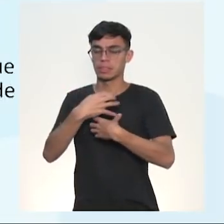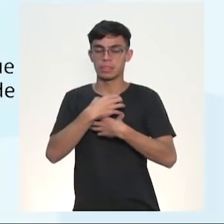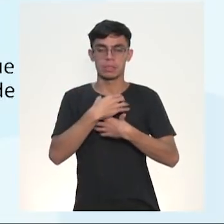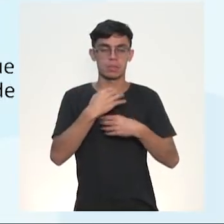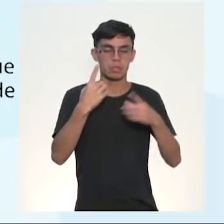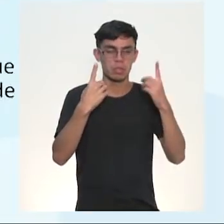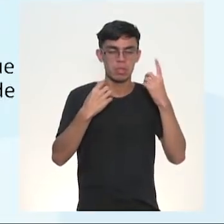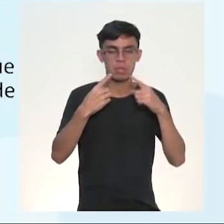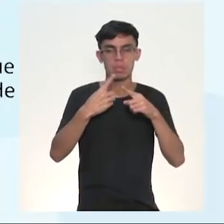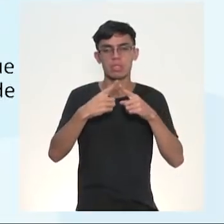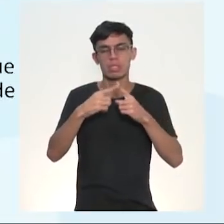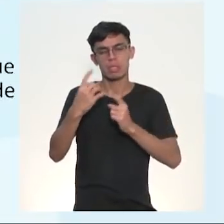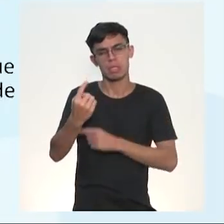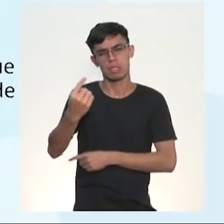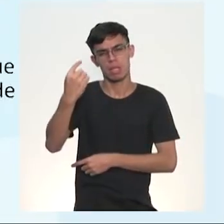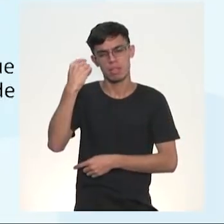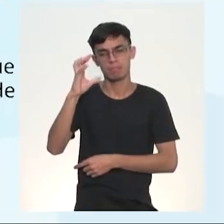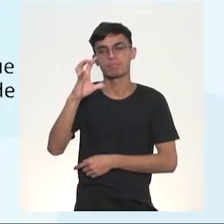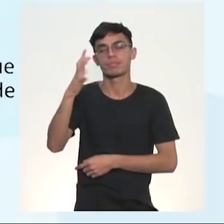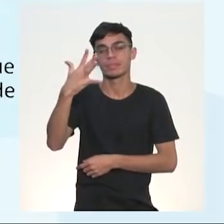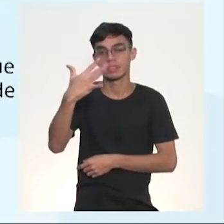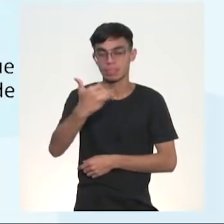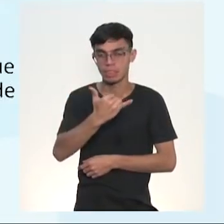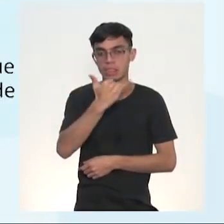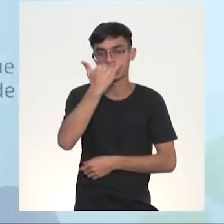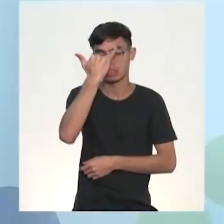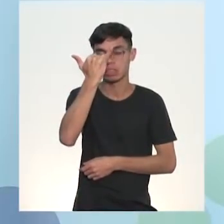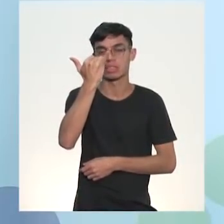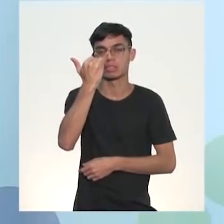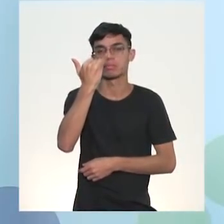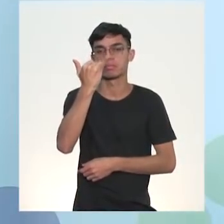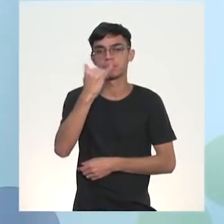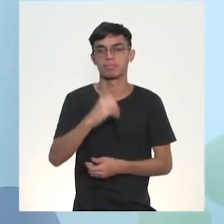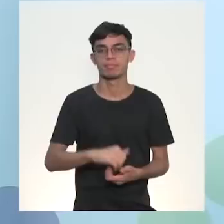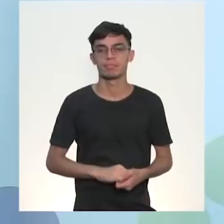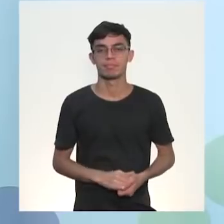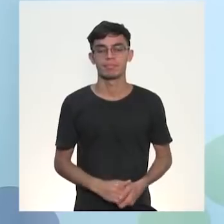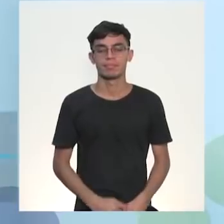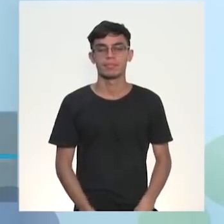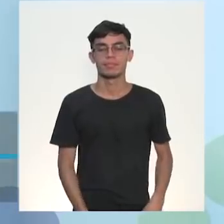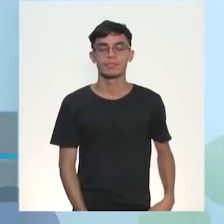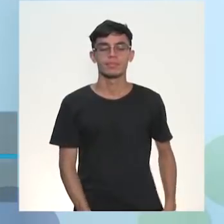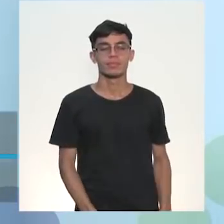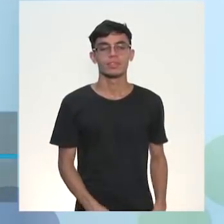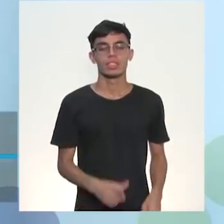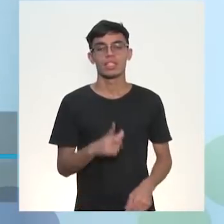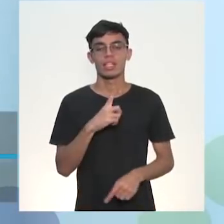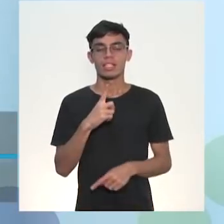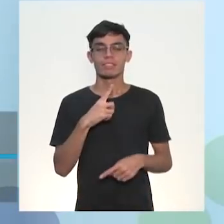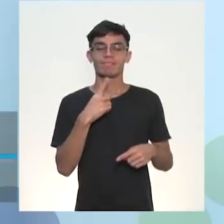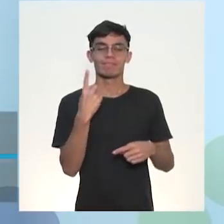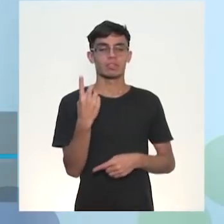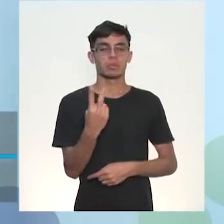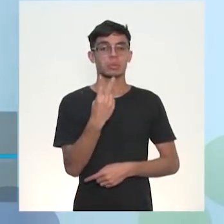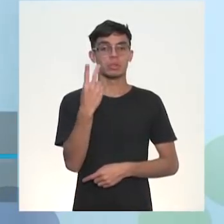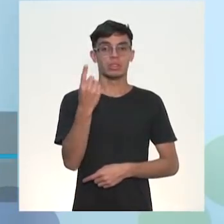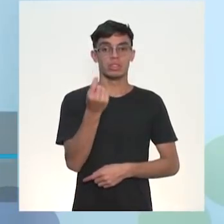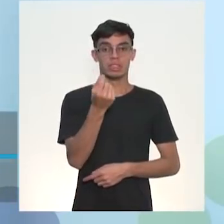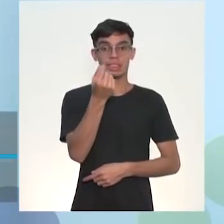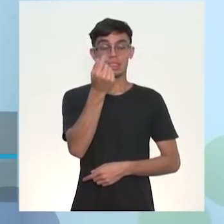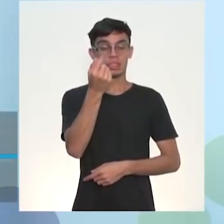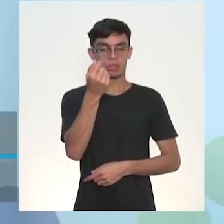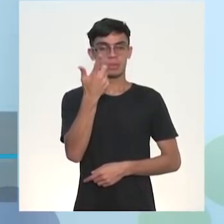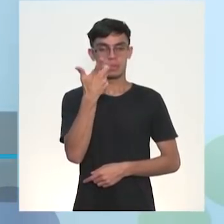acidente. Então, por isso a gente não tem tanta disseminação da energia nuclear. E porque ela tem um custo muito alto para manter